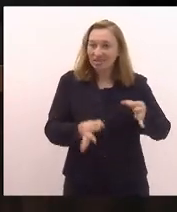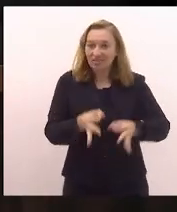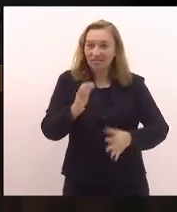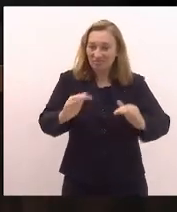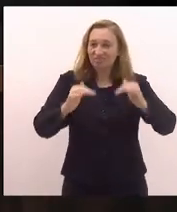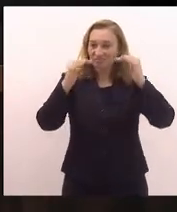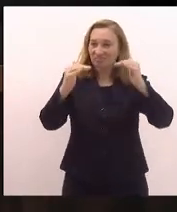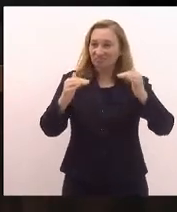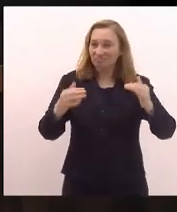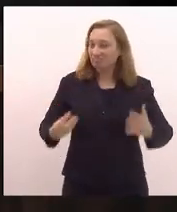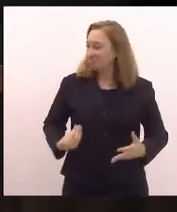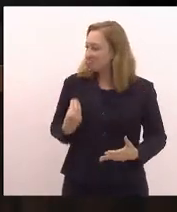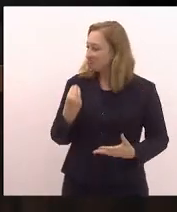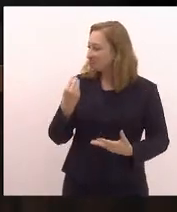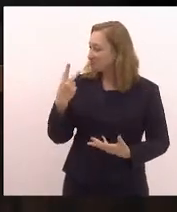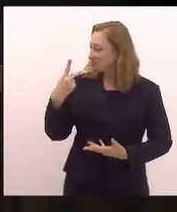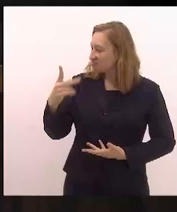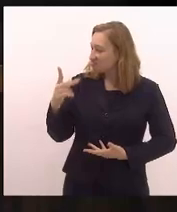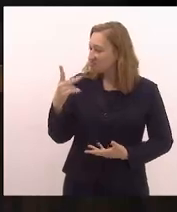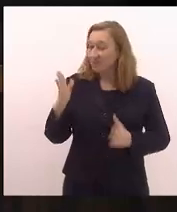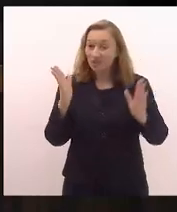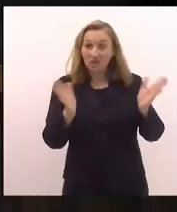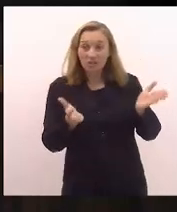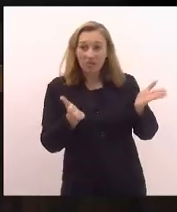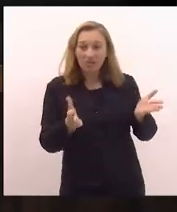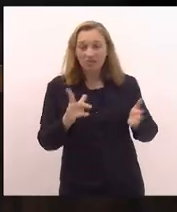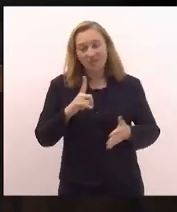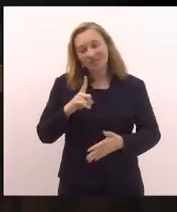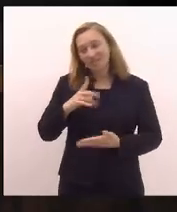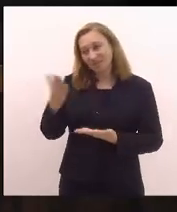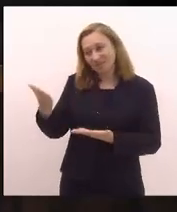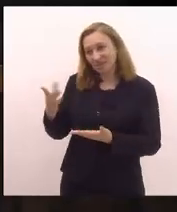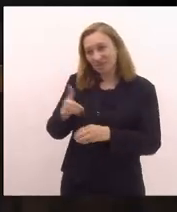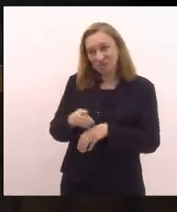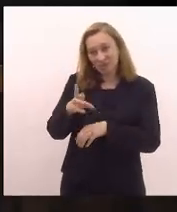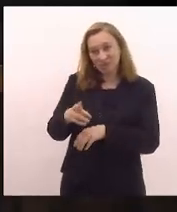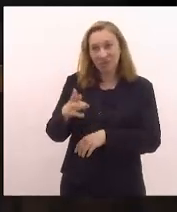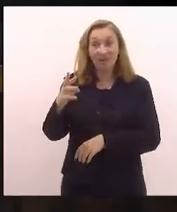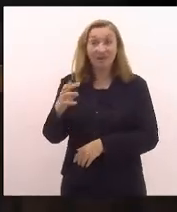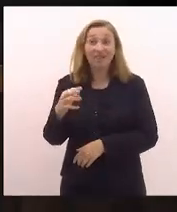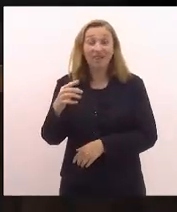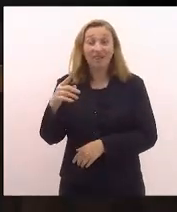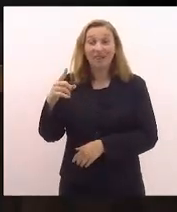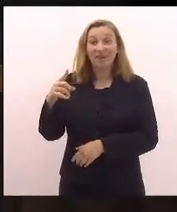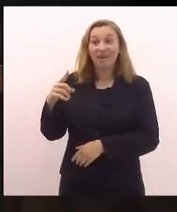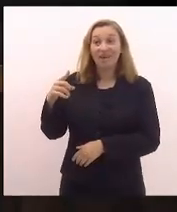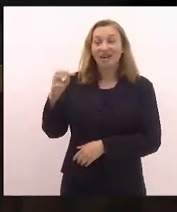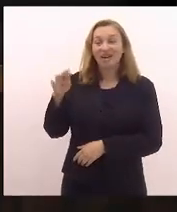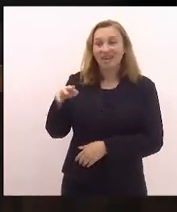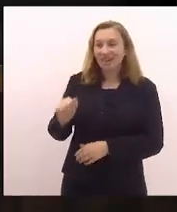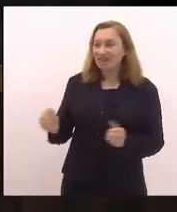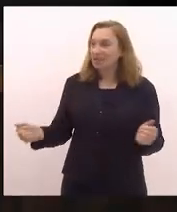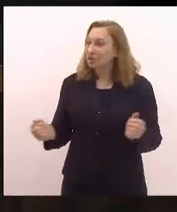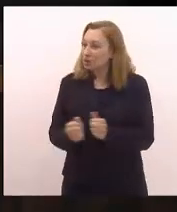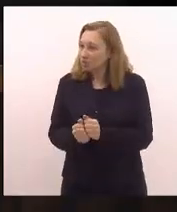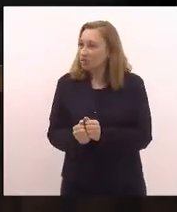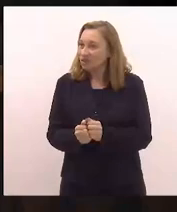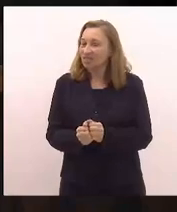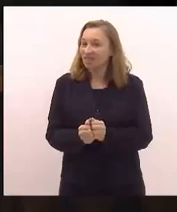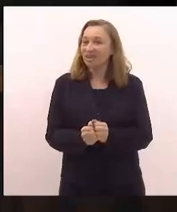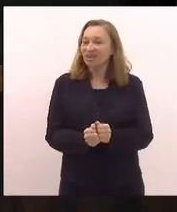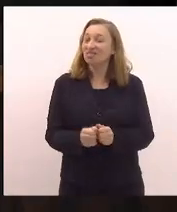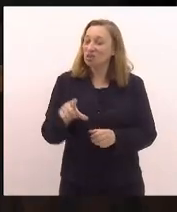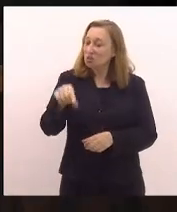pela vida belíssima dela. E hoje nós temos aí a doutora Renata entre os homens. Foi escolhida também uma mulher.